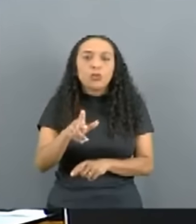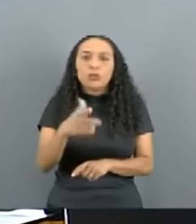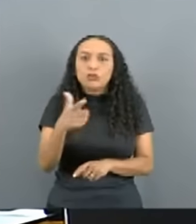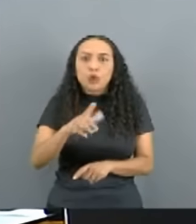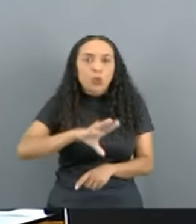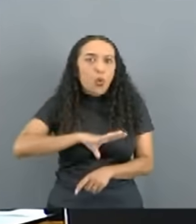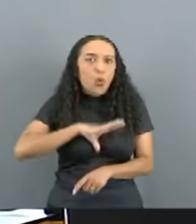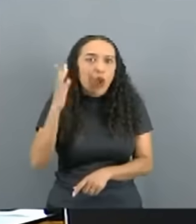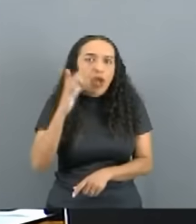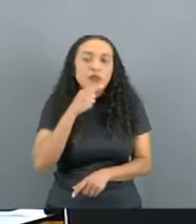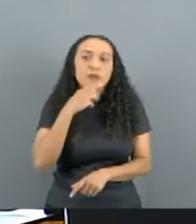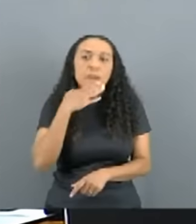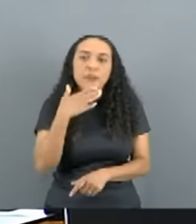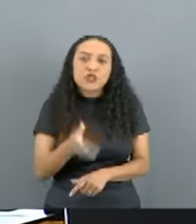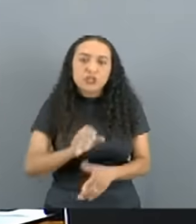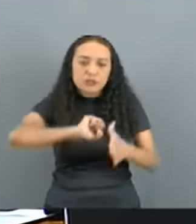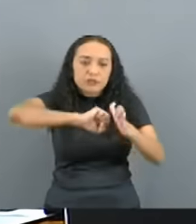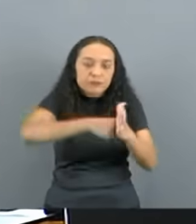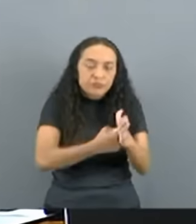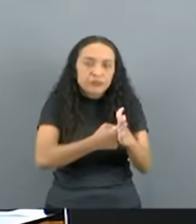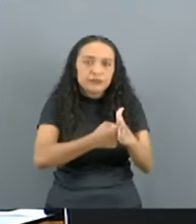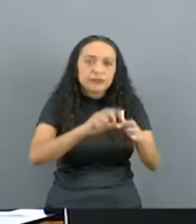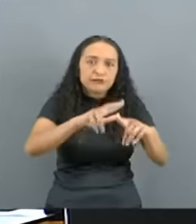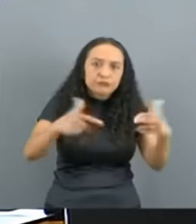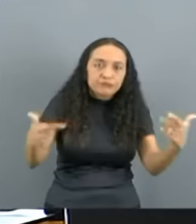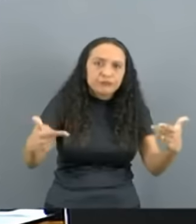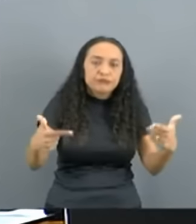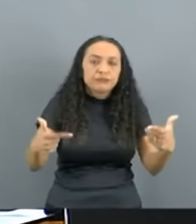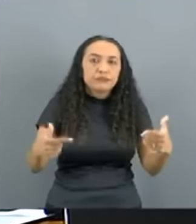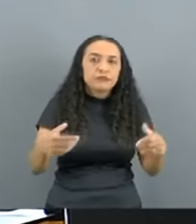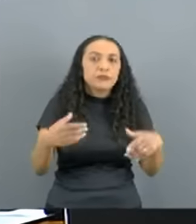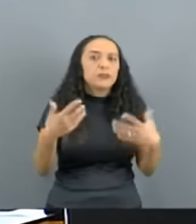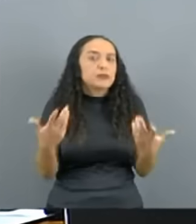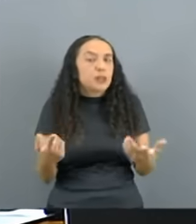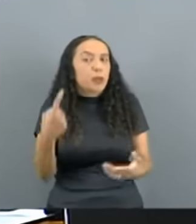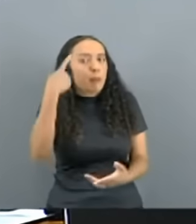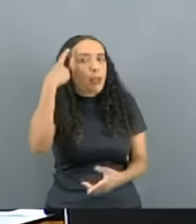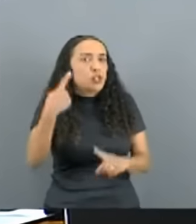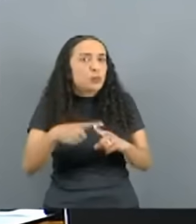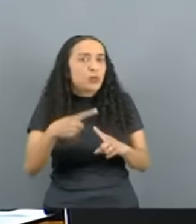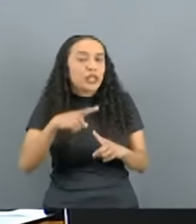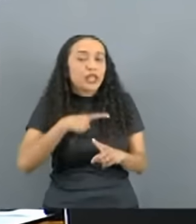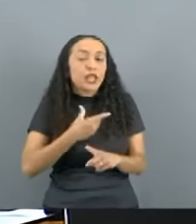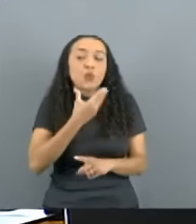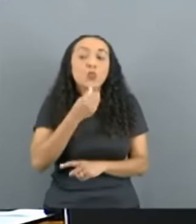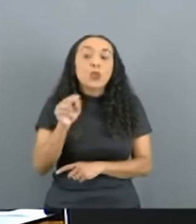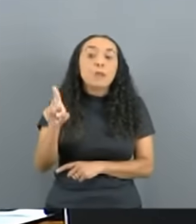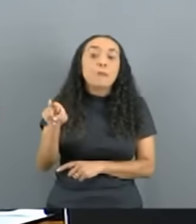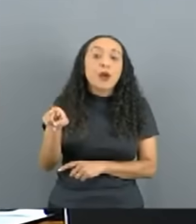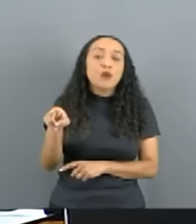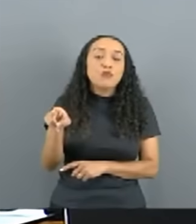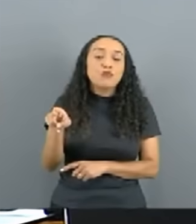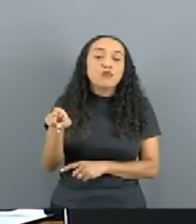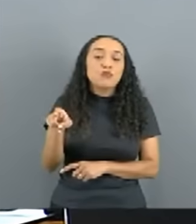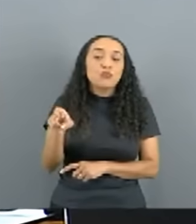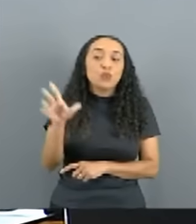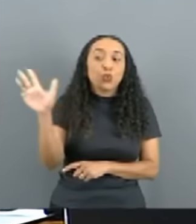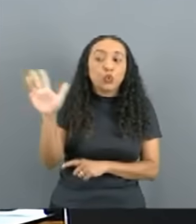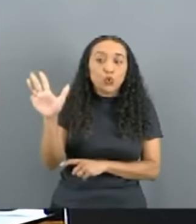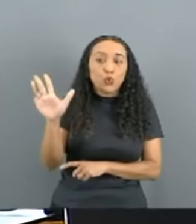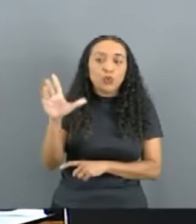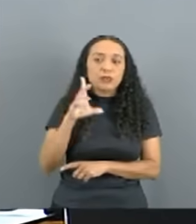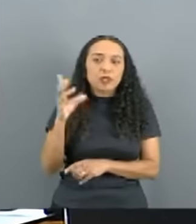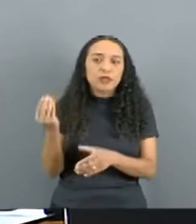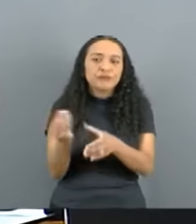pedir o bloqueio de bens dessa entidade. Imagino que tenha sido por ter o irmão do Lula nos quadros. O